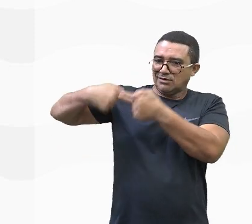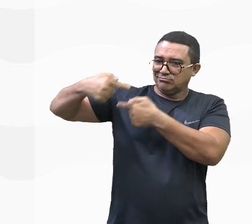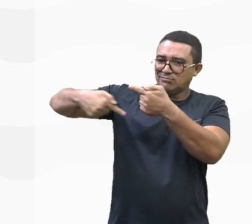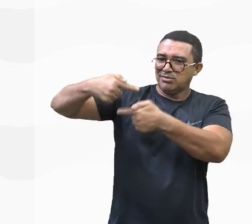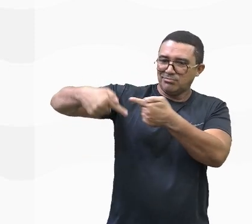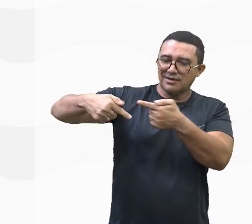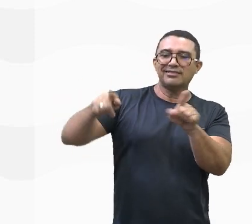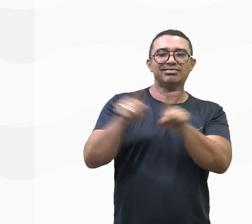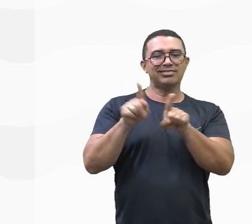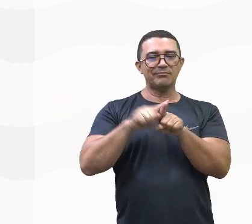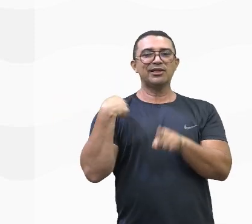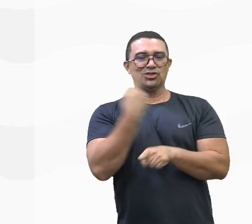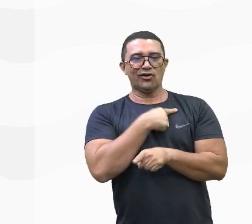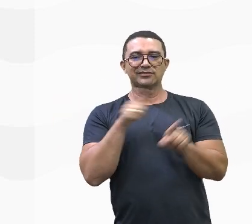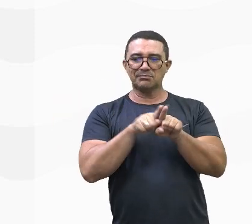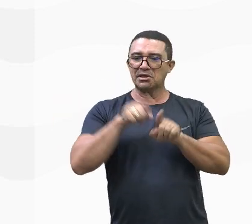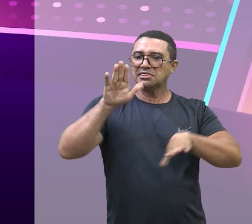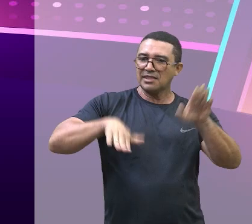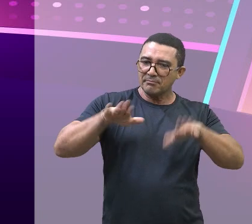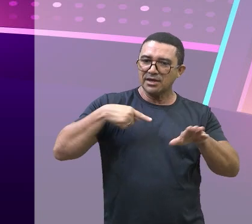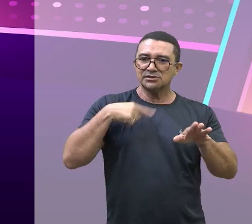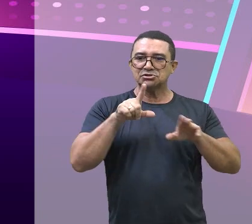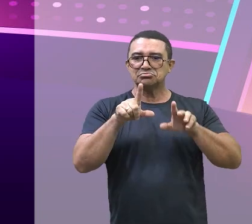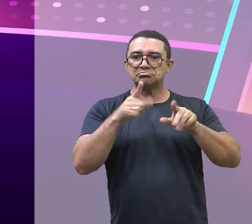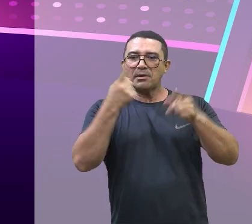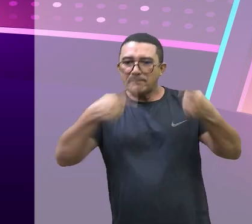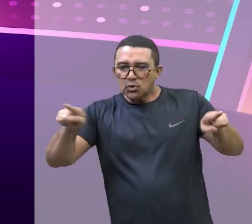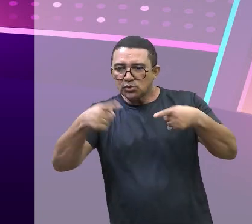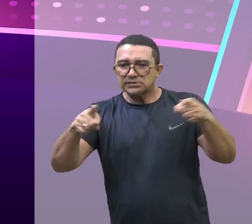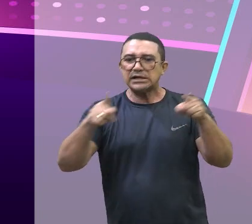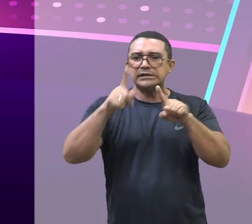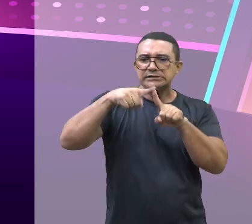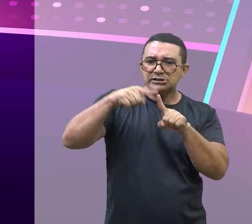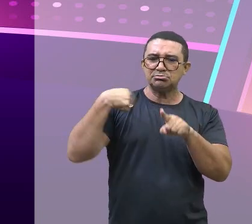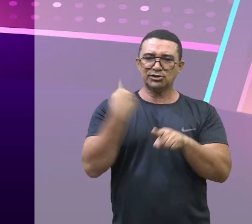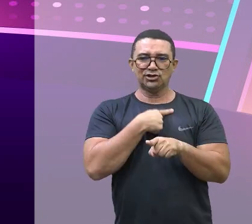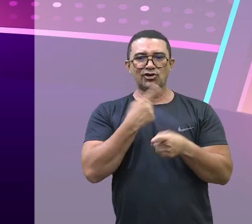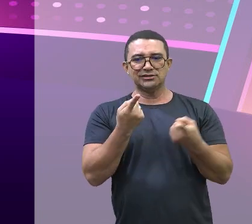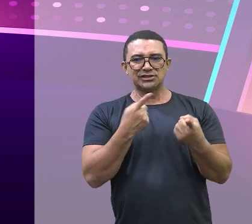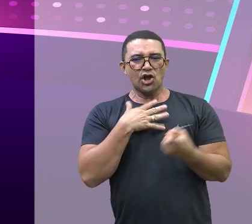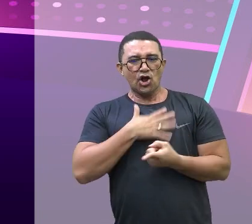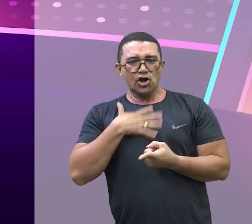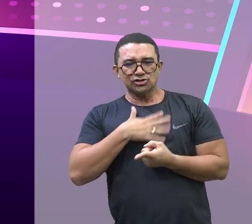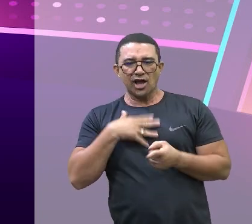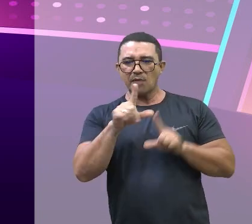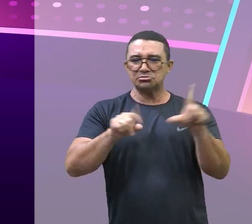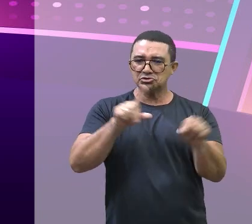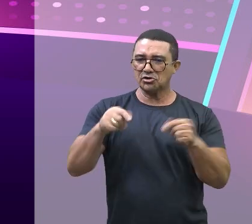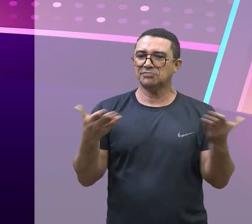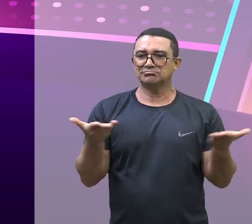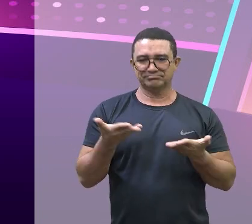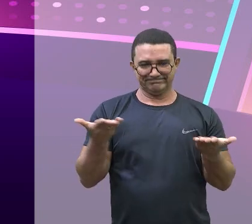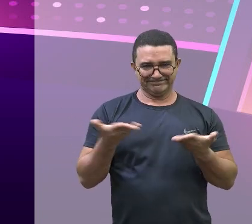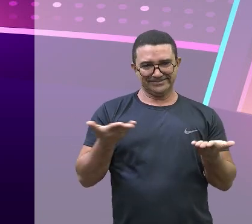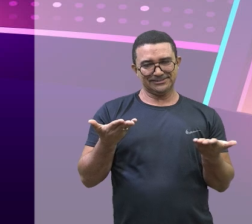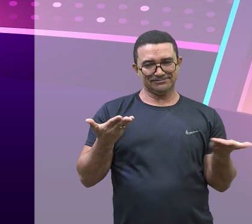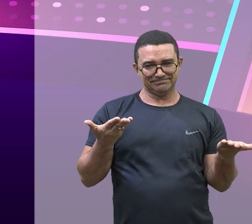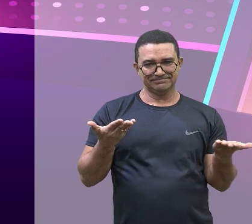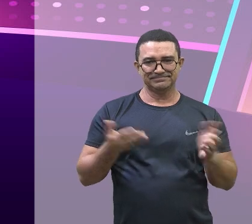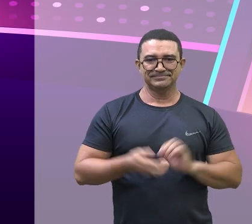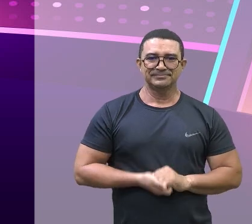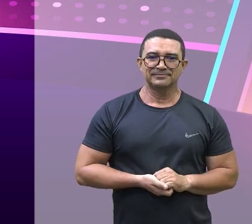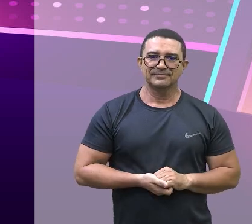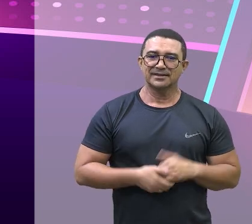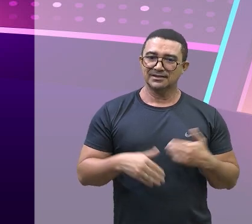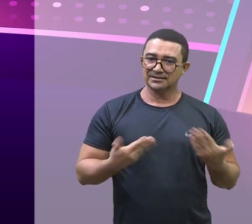nós cantamos, dançamos, apreciamos hoje. Então, tudo é um apanhado,